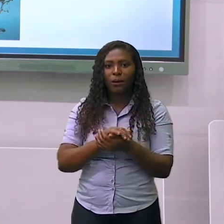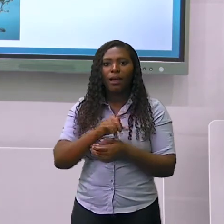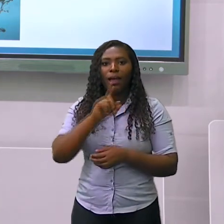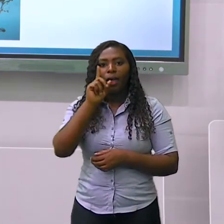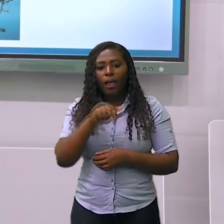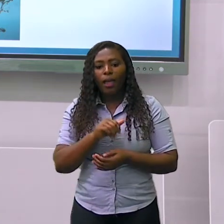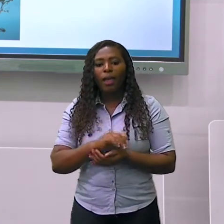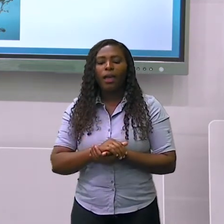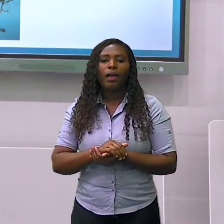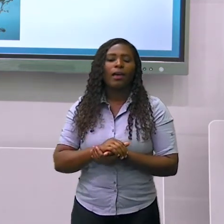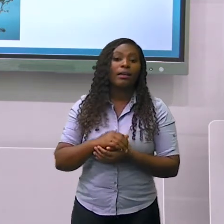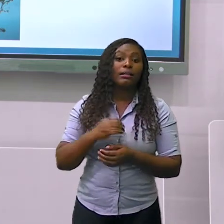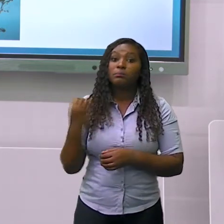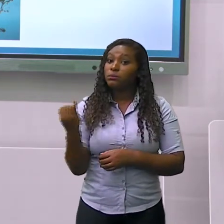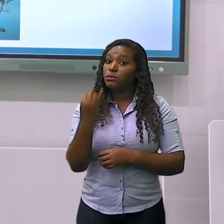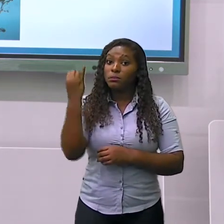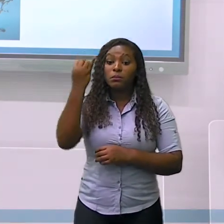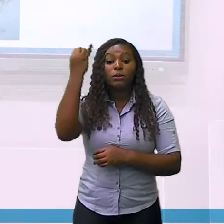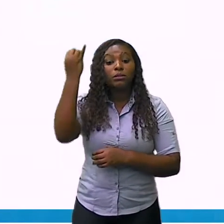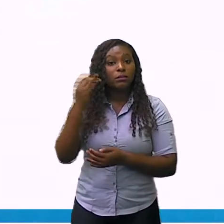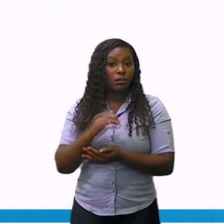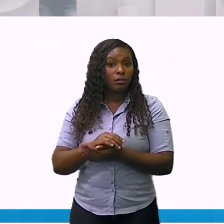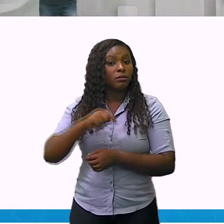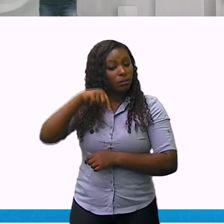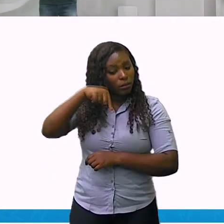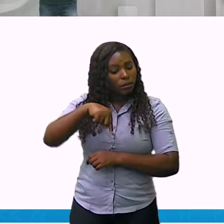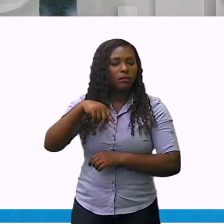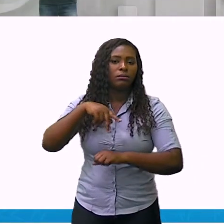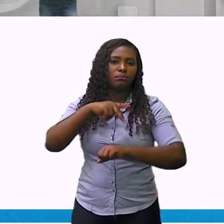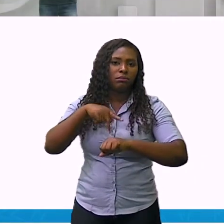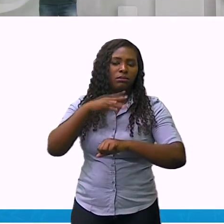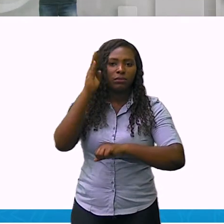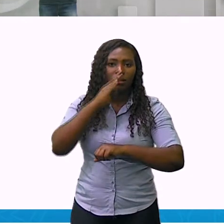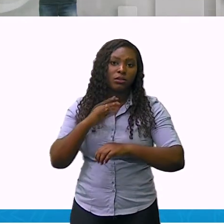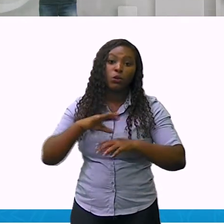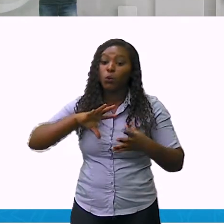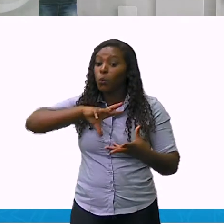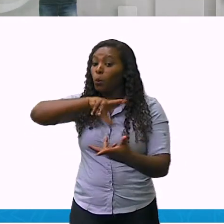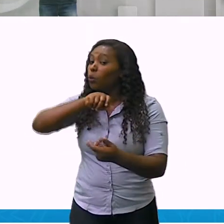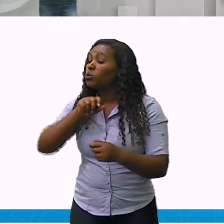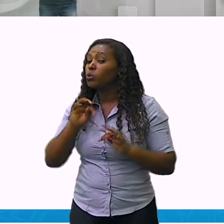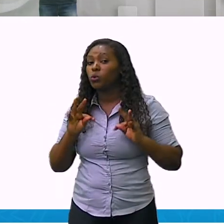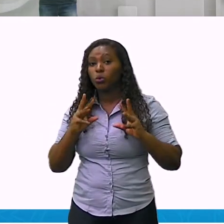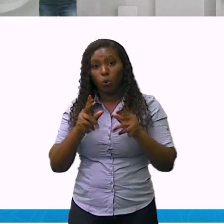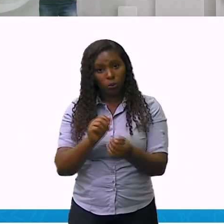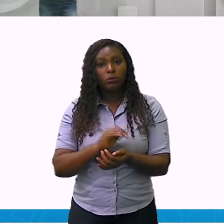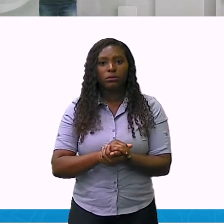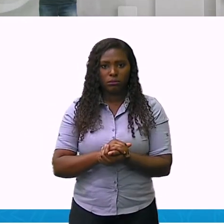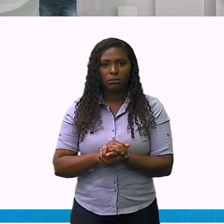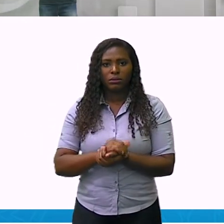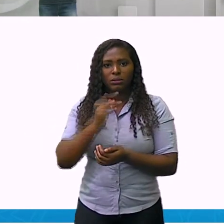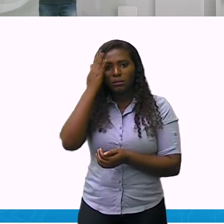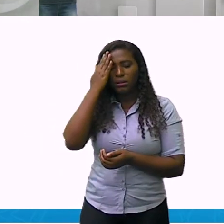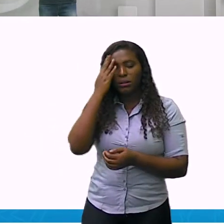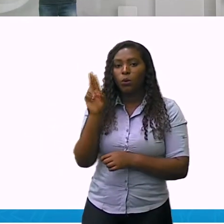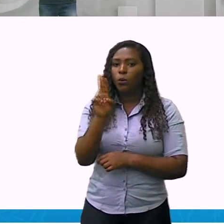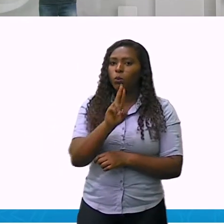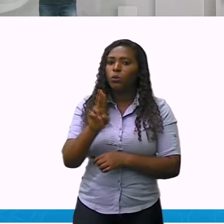de grande importância na produção industrial e no mundo todo é utilizado.